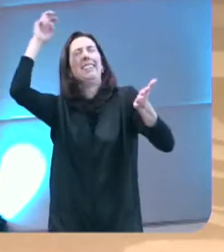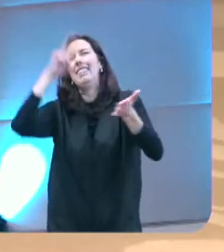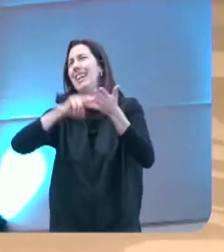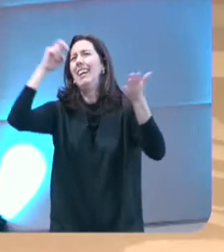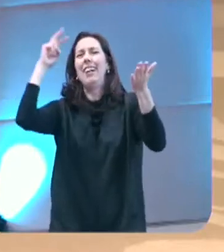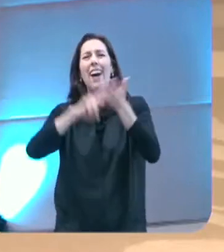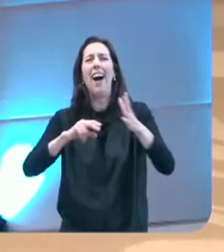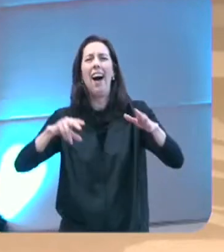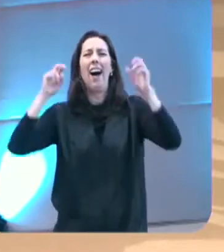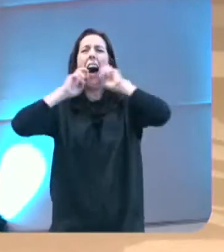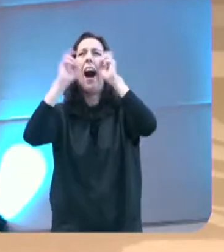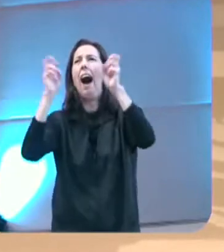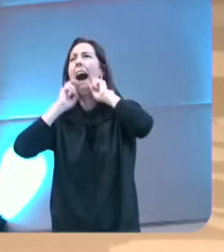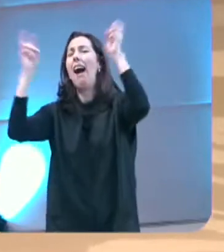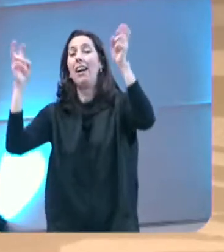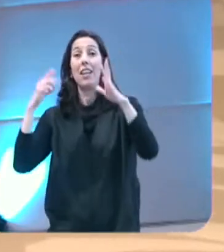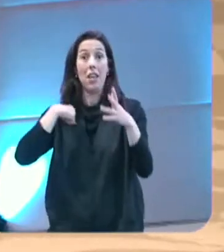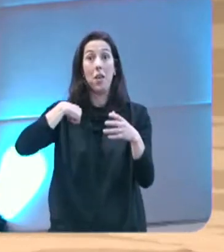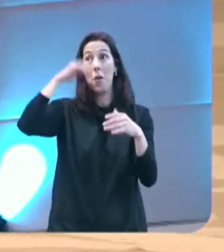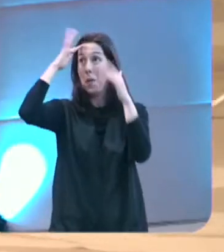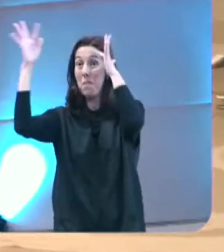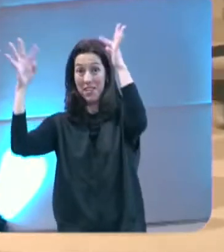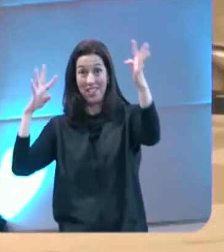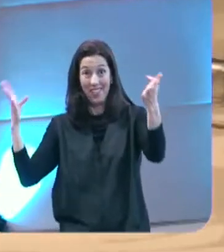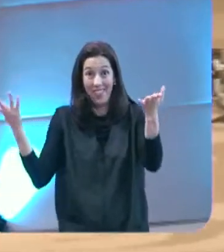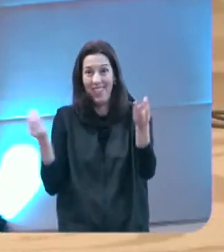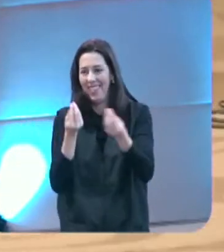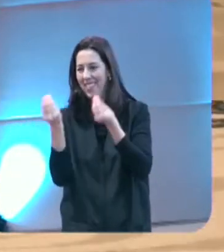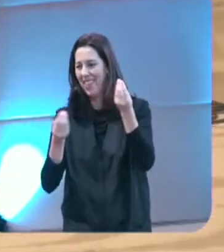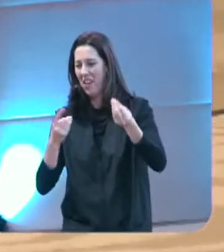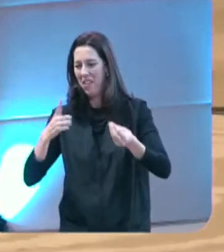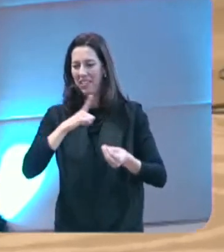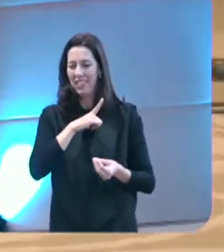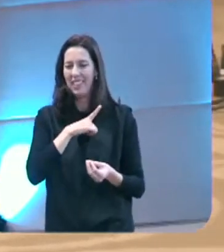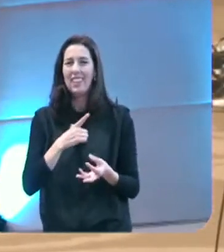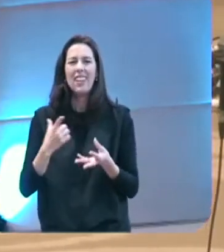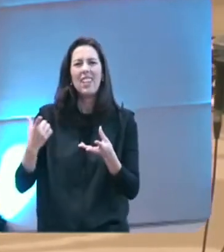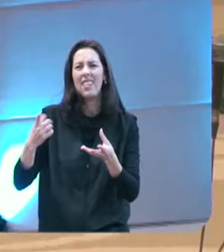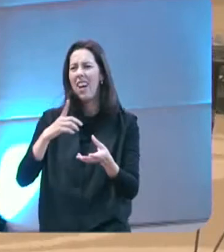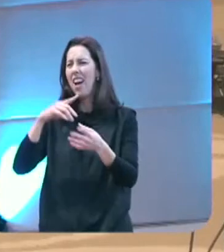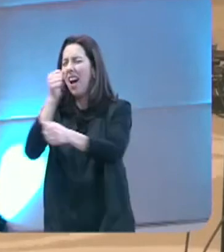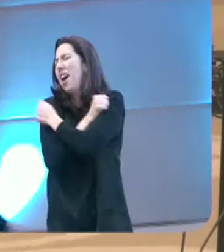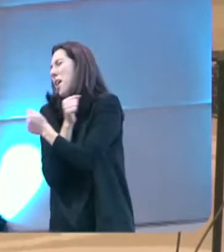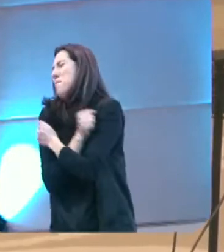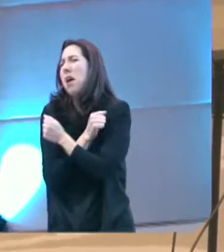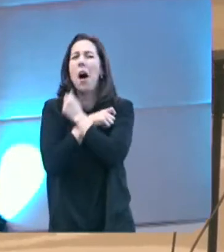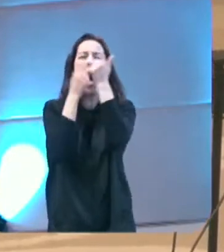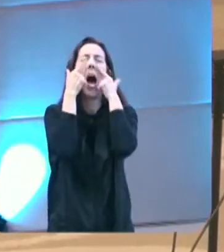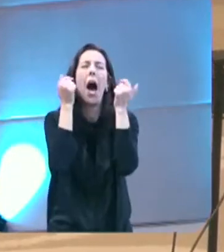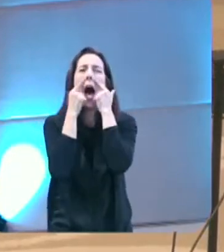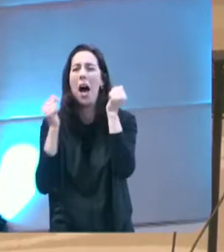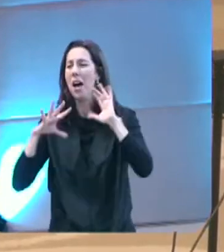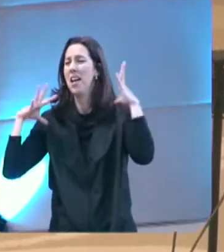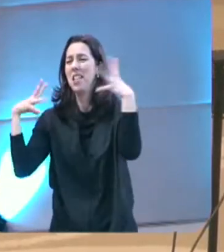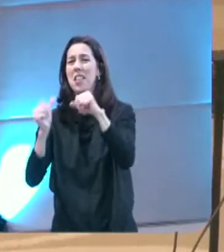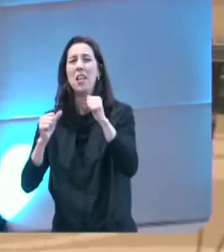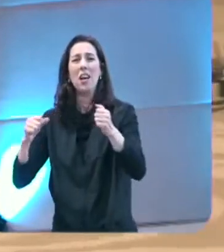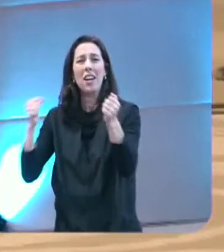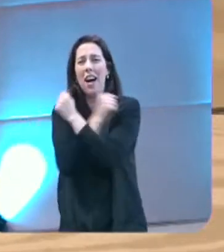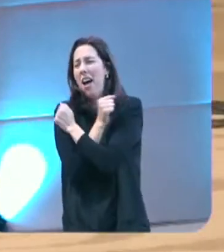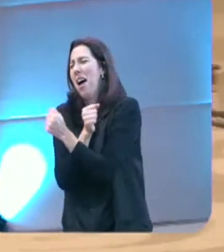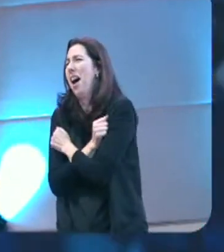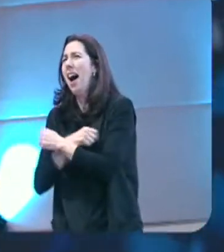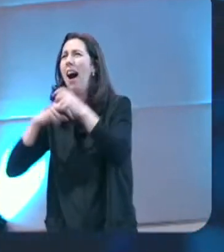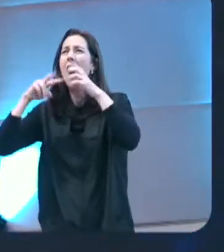Eu imagino que eles gritaram, eles abraçaram-se, eles choraram. Imagino todas as expressões